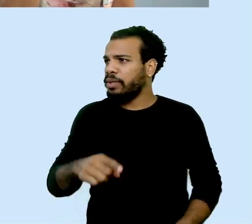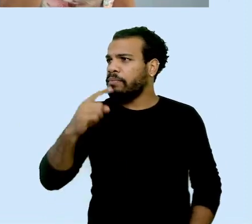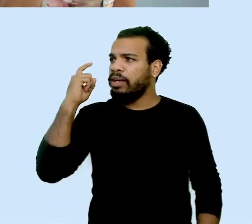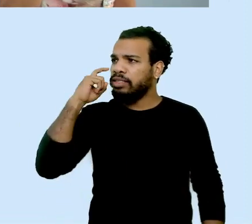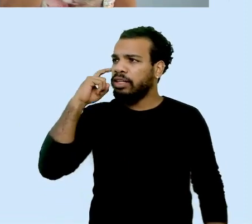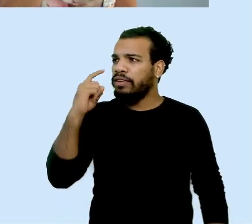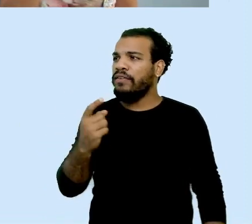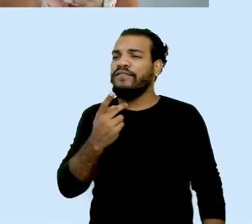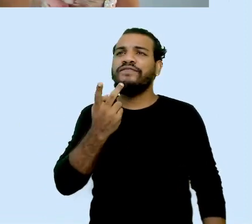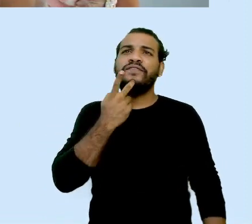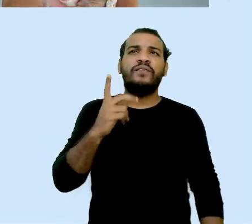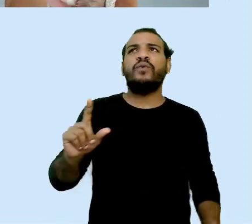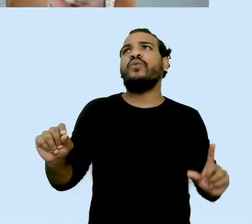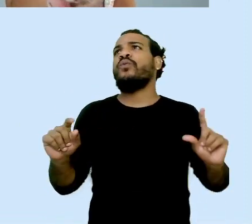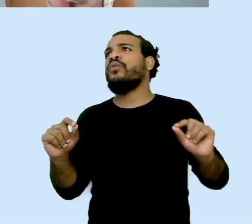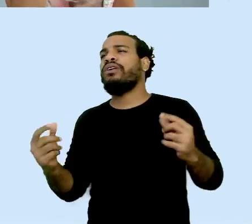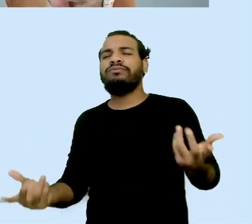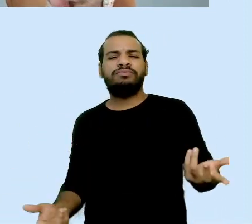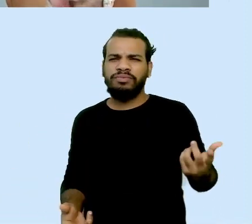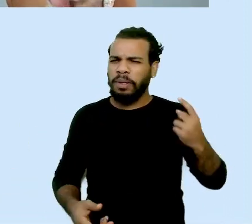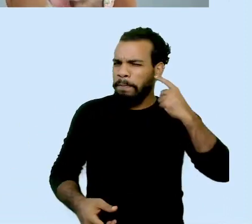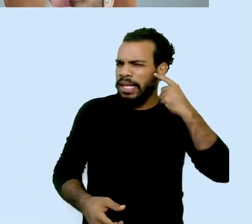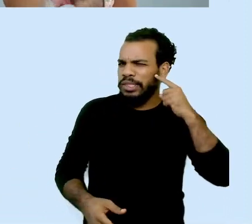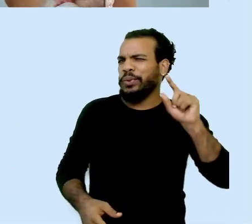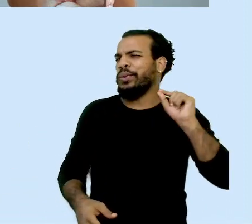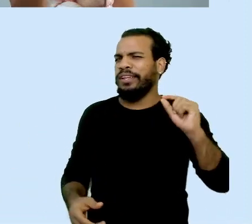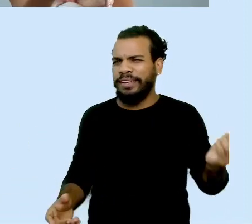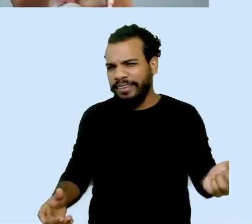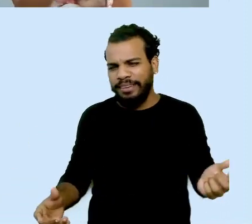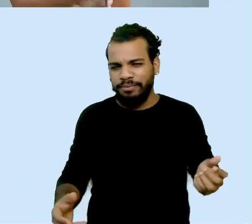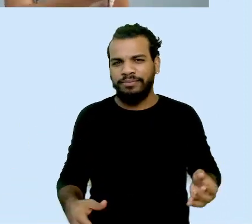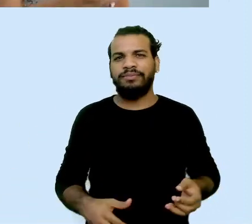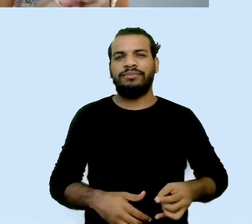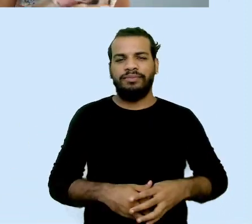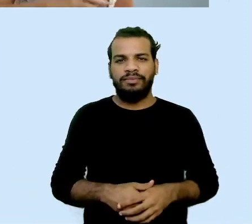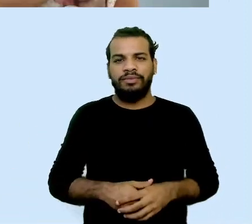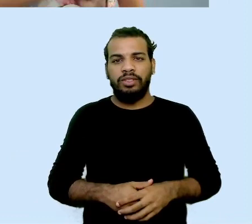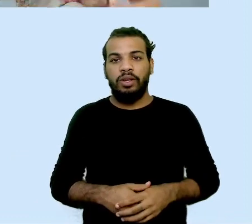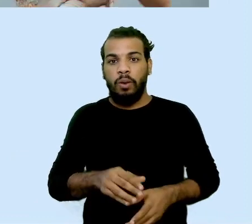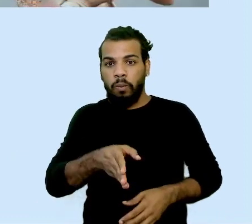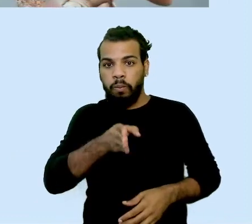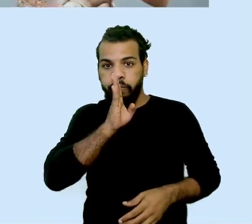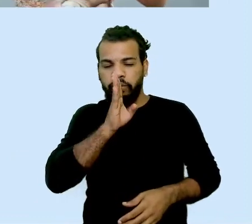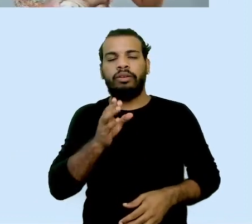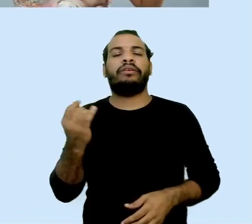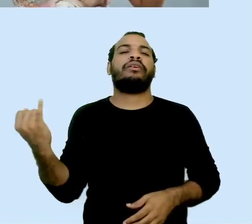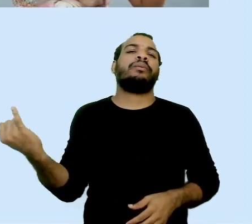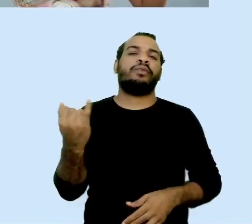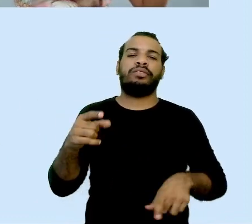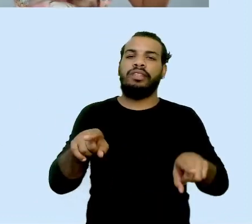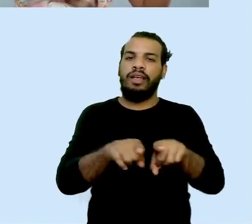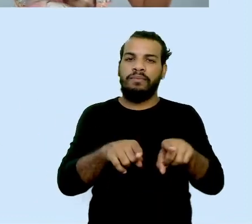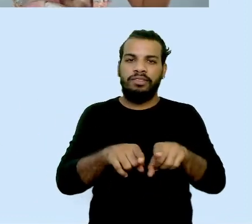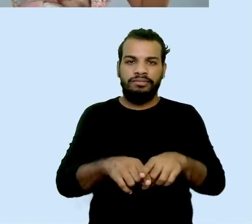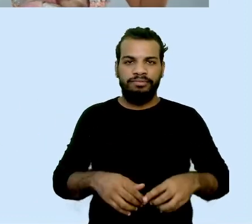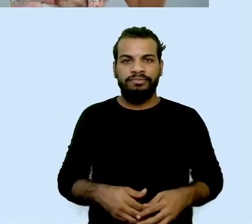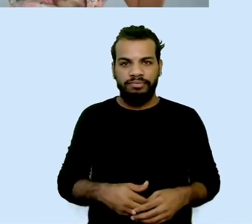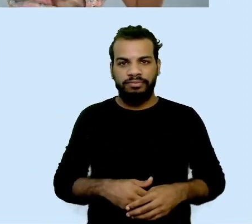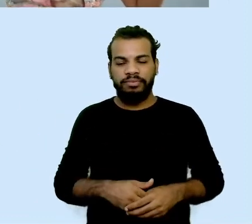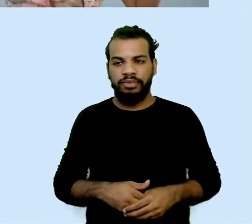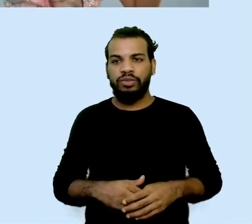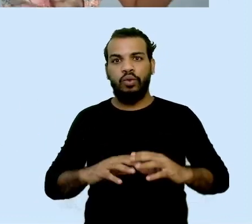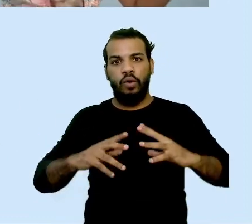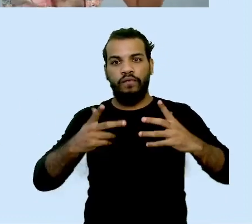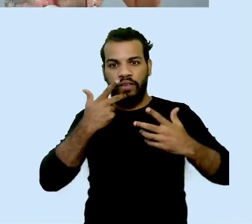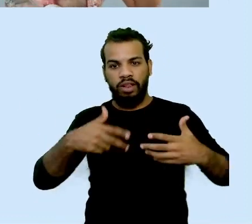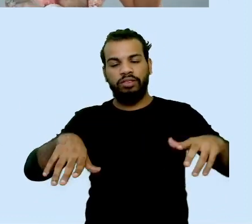ator vai falar, o que é que aquele personagem está pensando. Então, o silêncio também é importante dentro de toda essa gama que a gente está falando aqui,